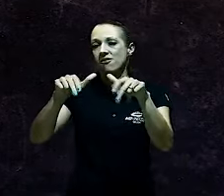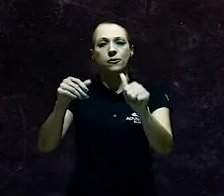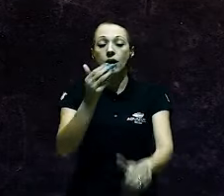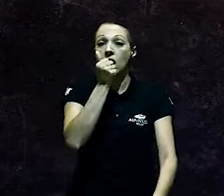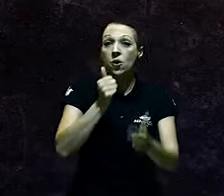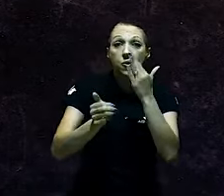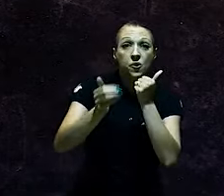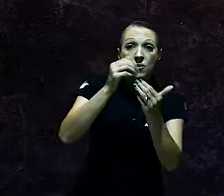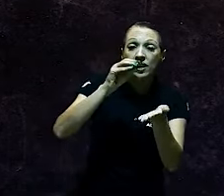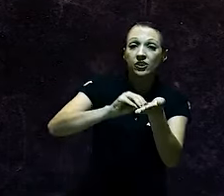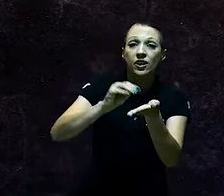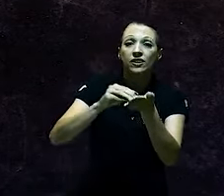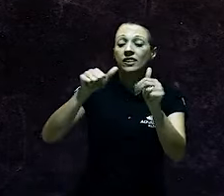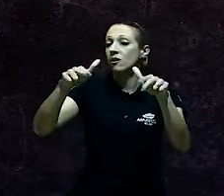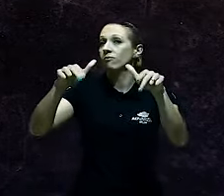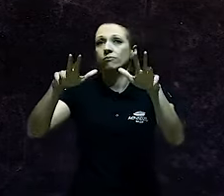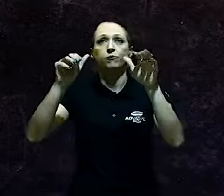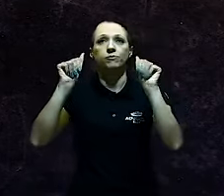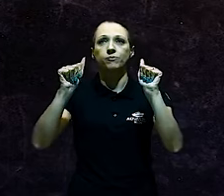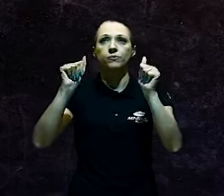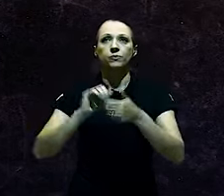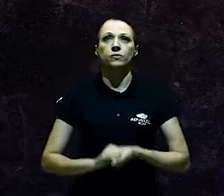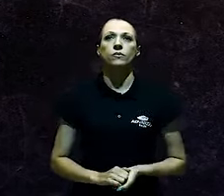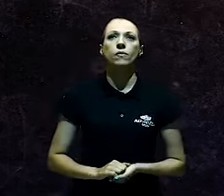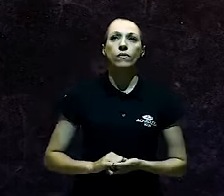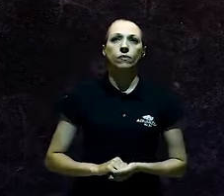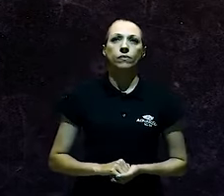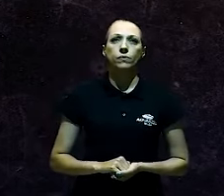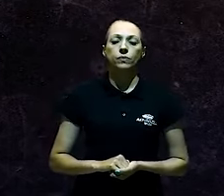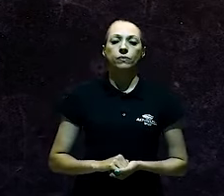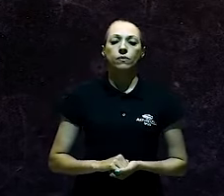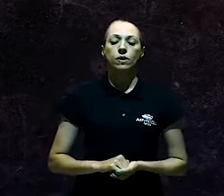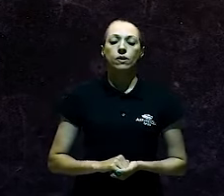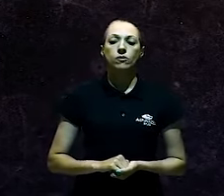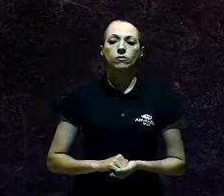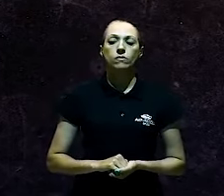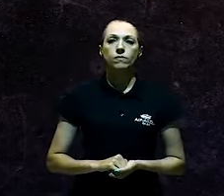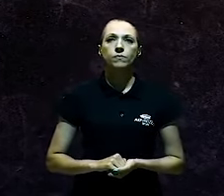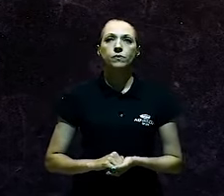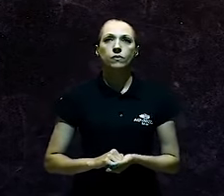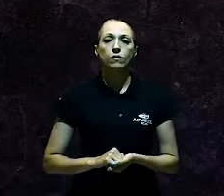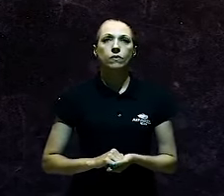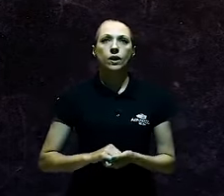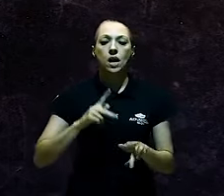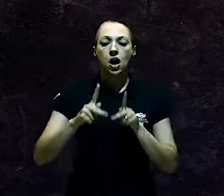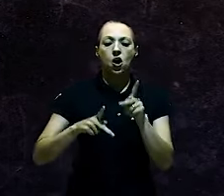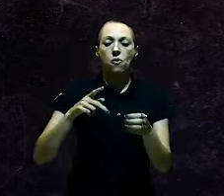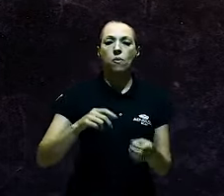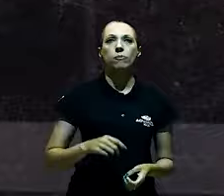não permanecerão na terra do Senhor, Efraim voltará para o Egito, e na Síria comerão